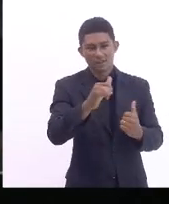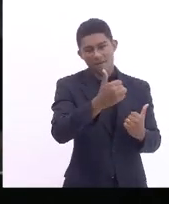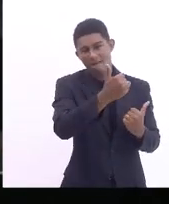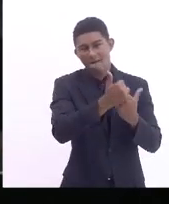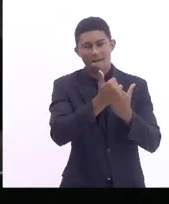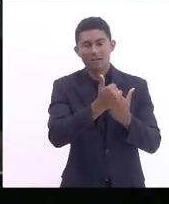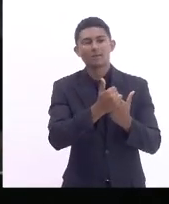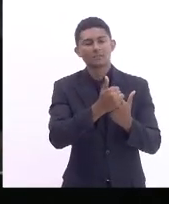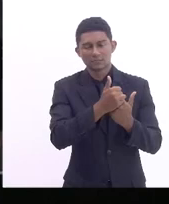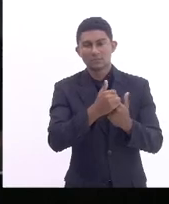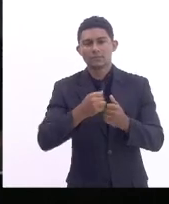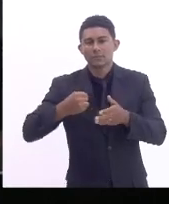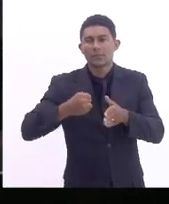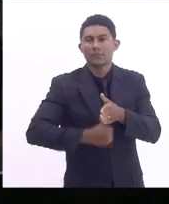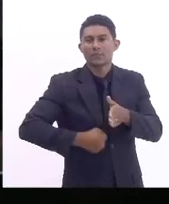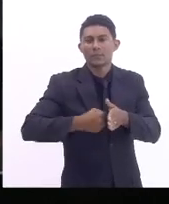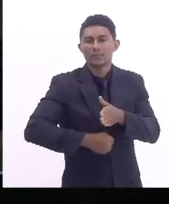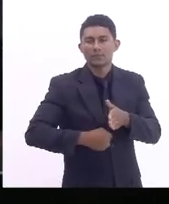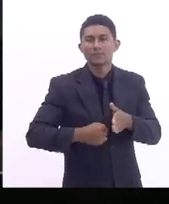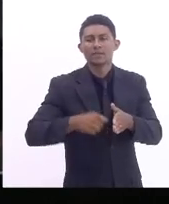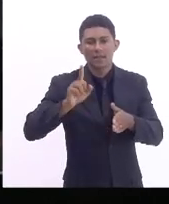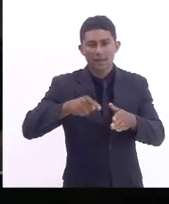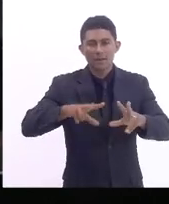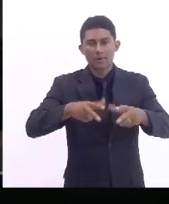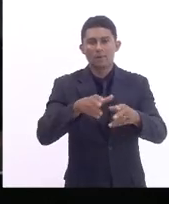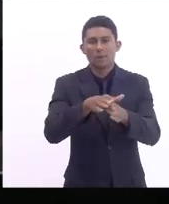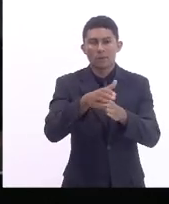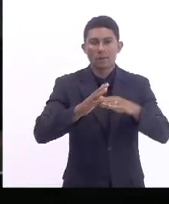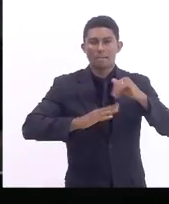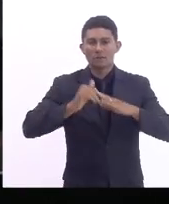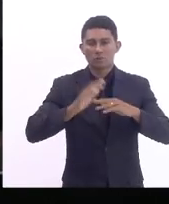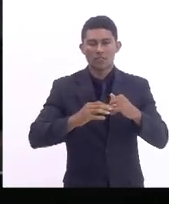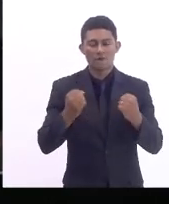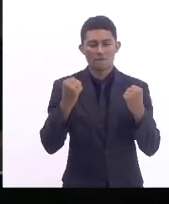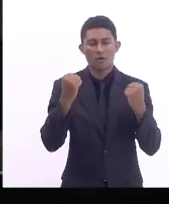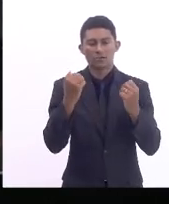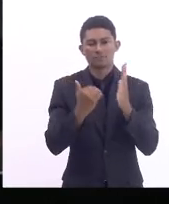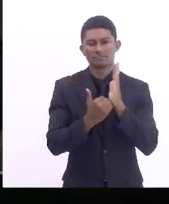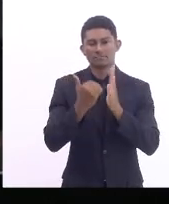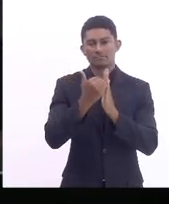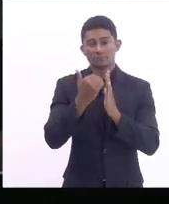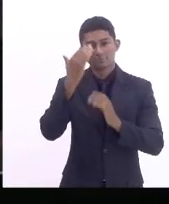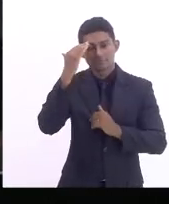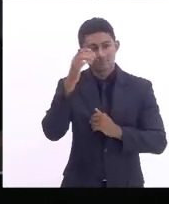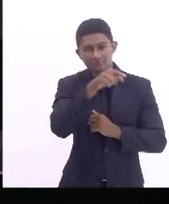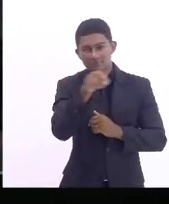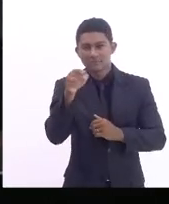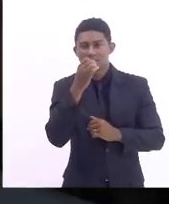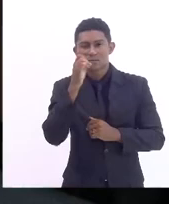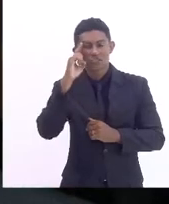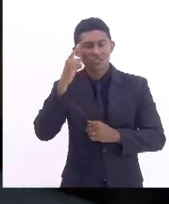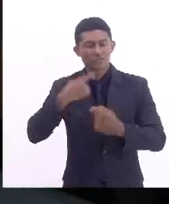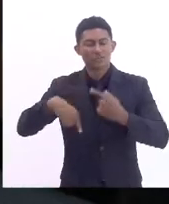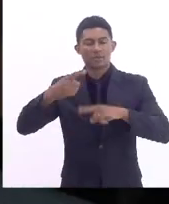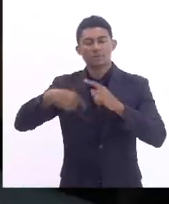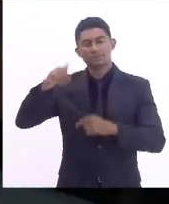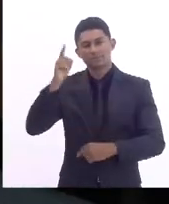da do fortalecimento de nosso conselho de profissionais Obrigado um bom dia a todos e sucesso